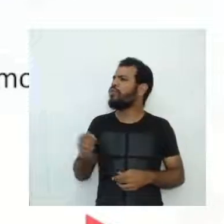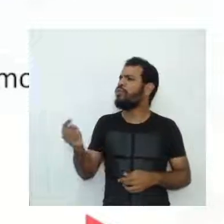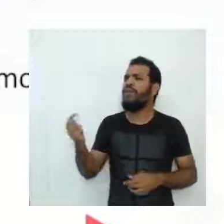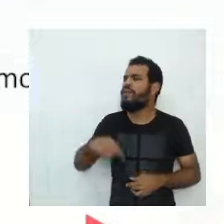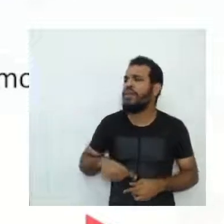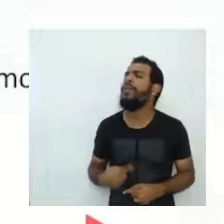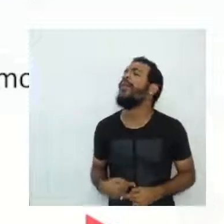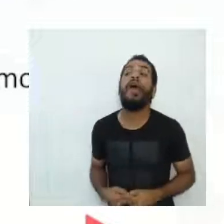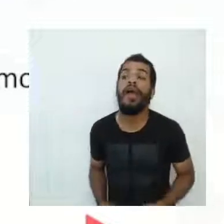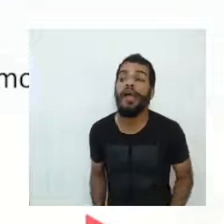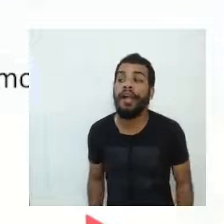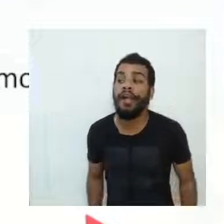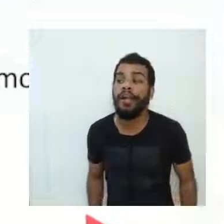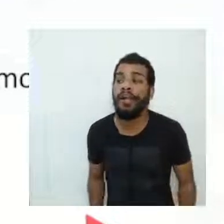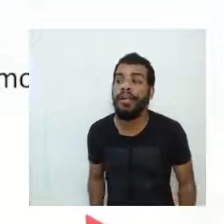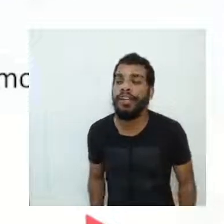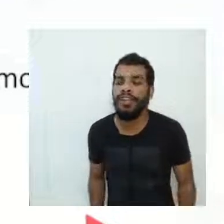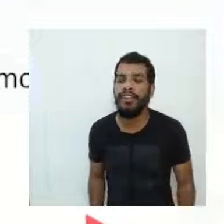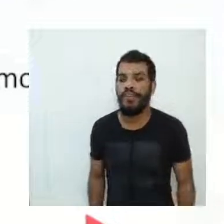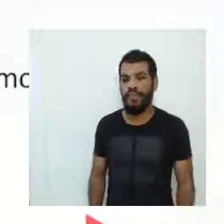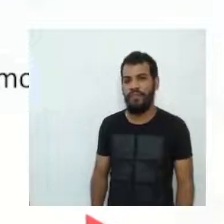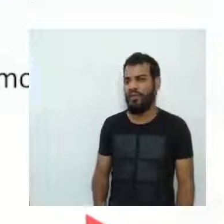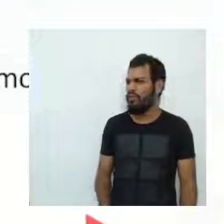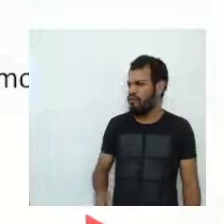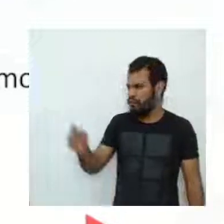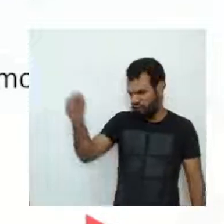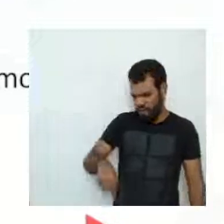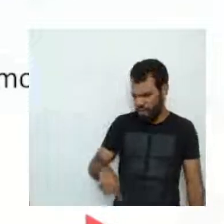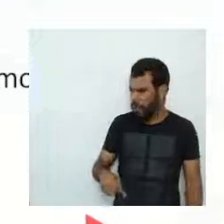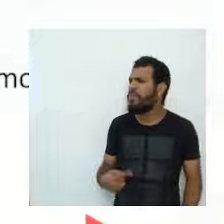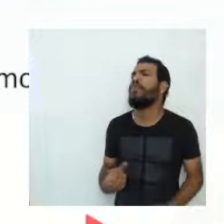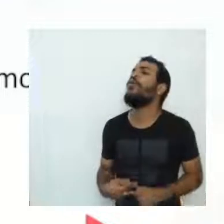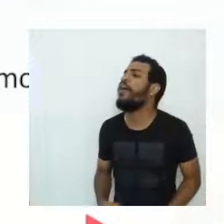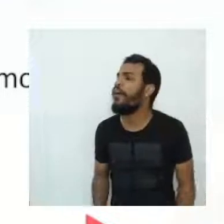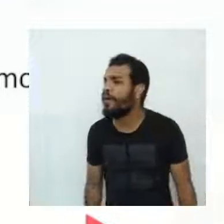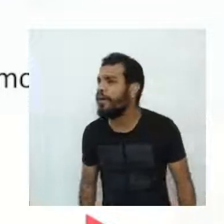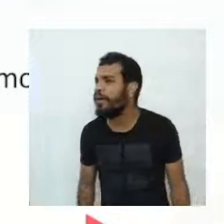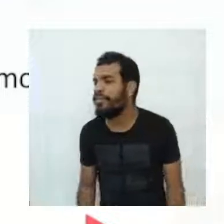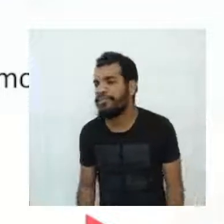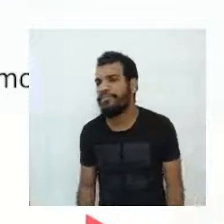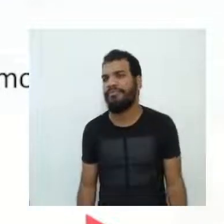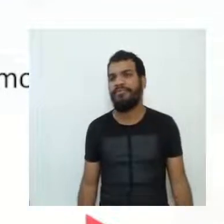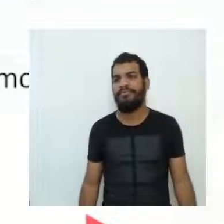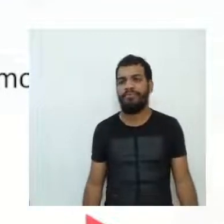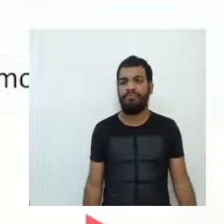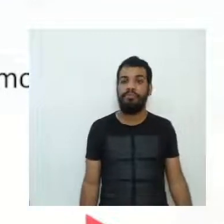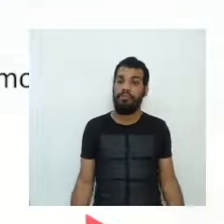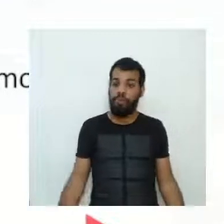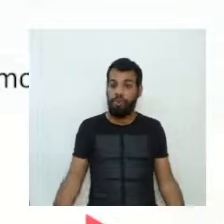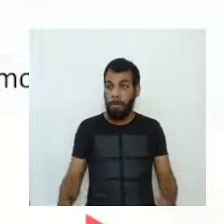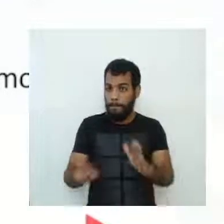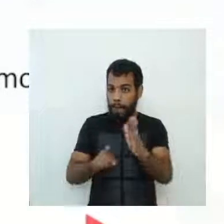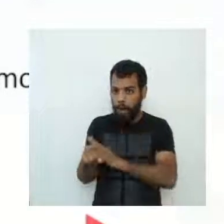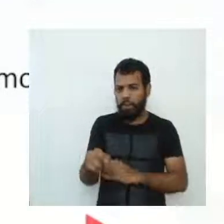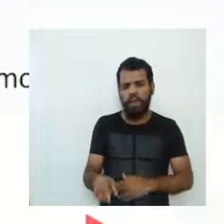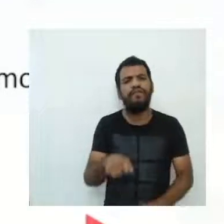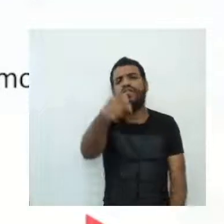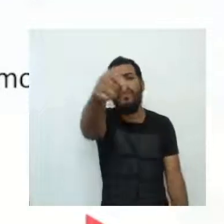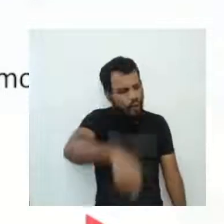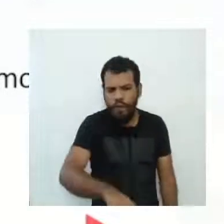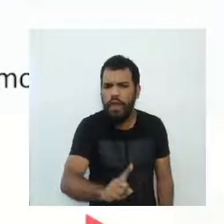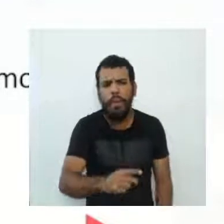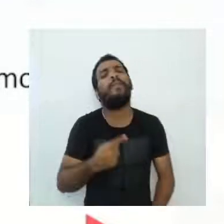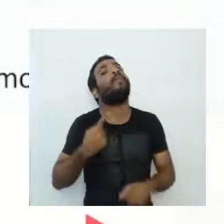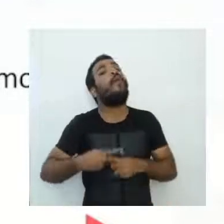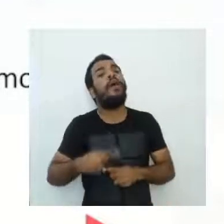quê? Viram? Você não veio por quê? É uma pergunta direta, né?